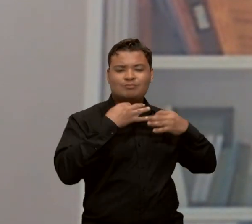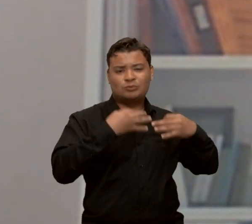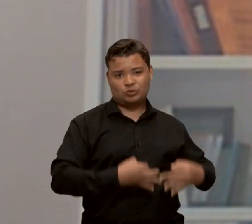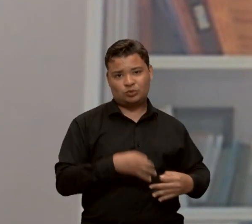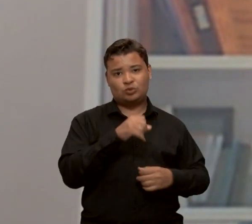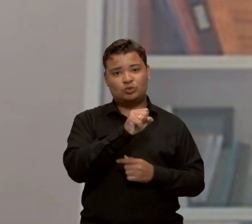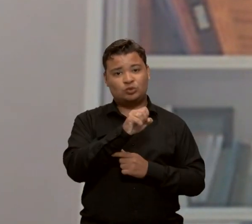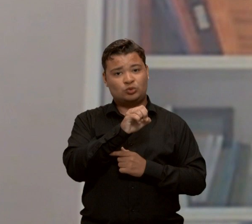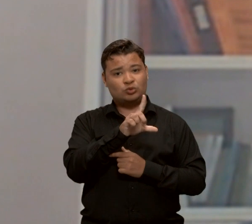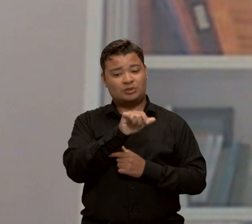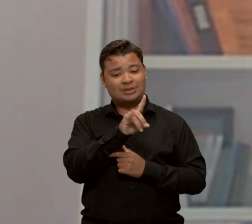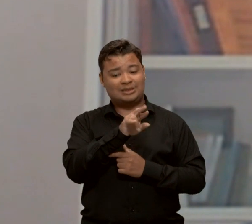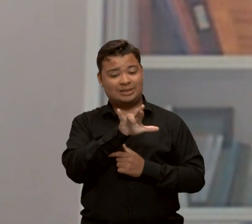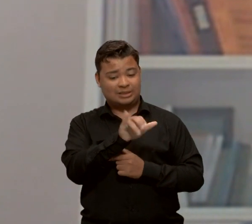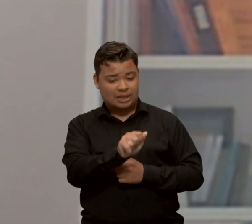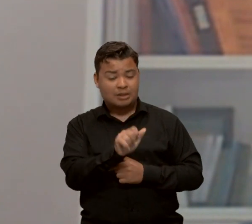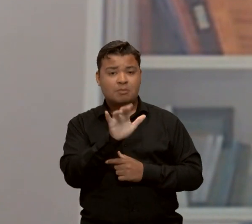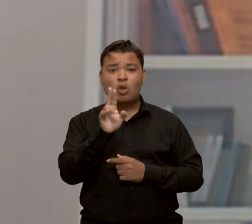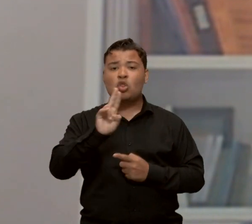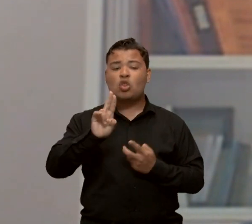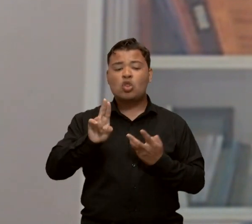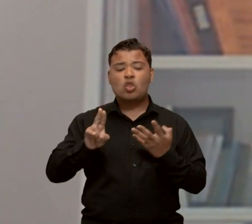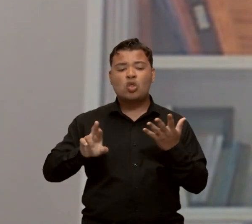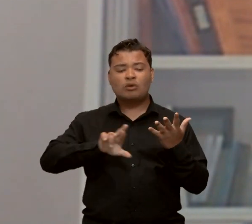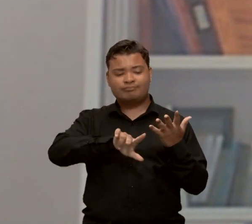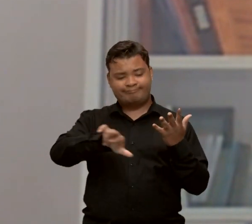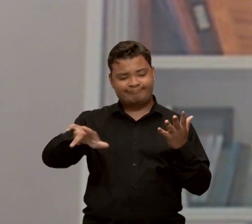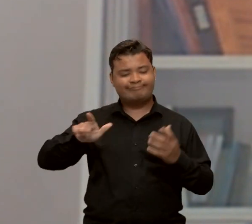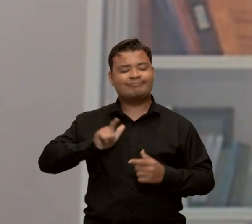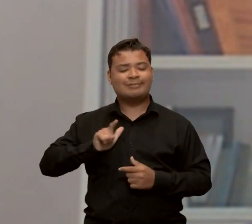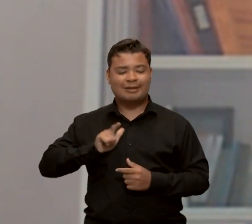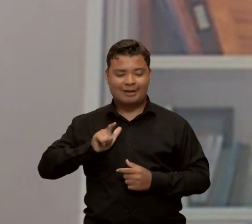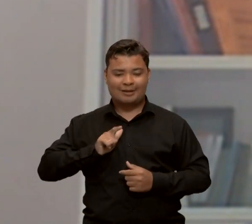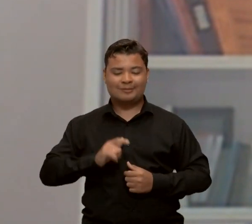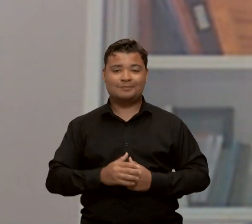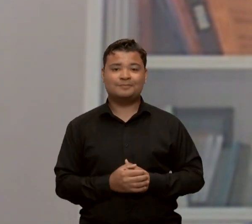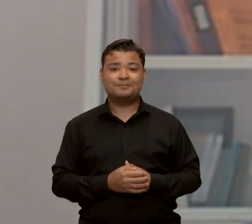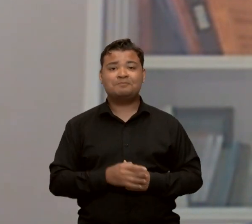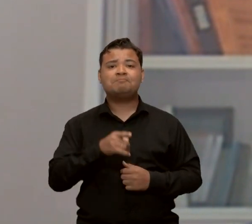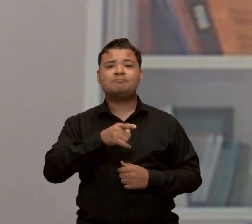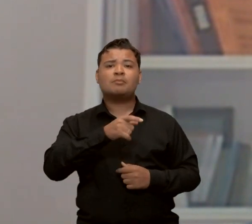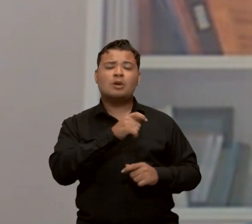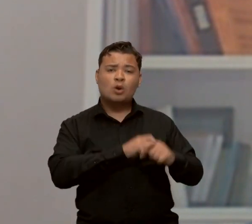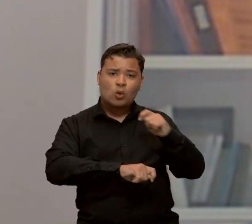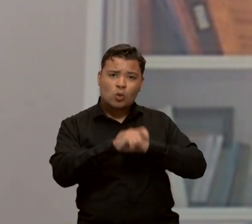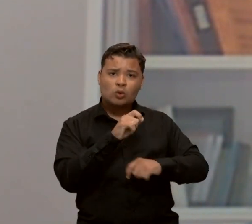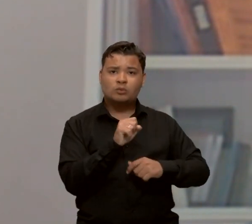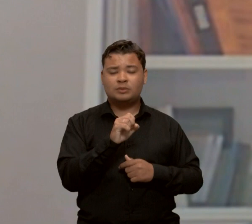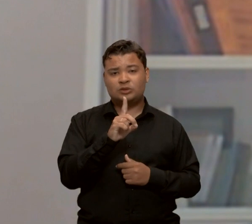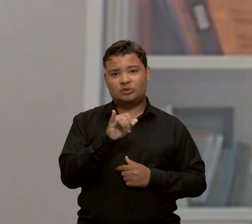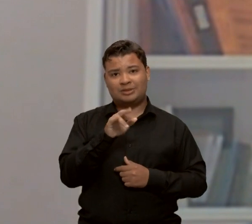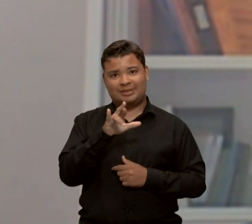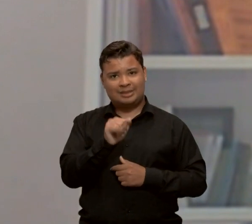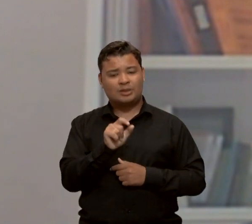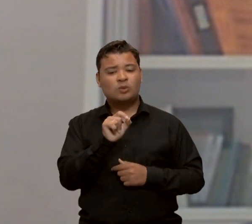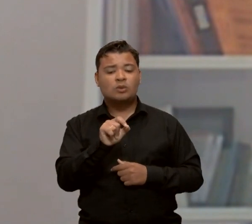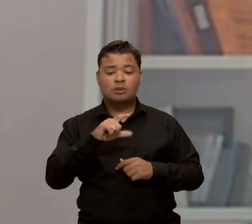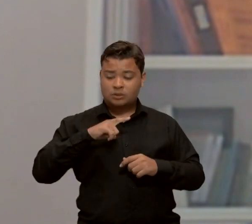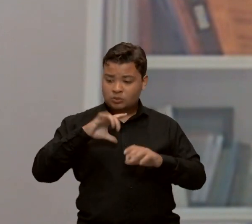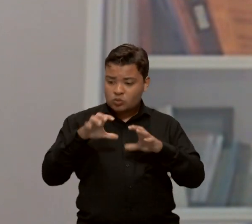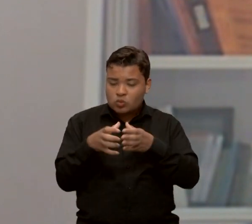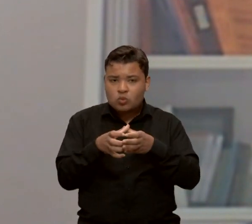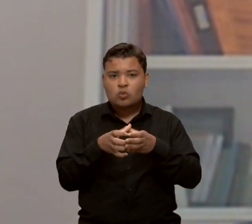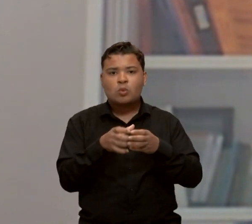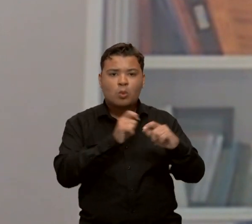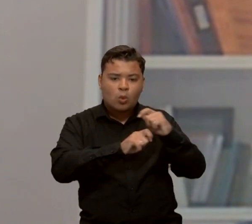ela tenha diferentes nomes. A economia solidária é o tipo da organização econômica que